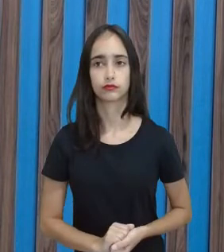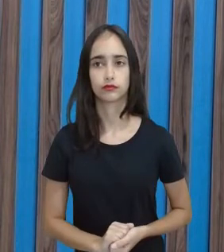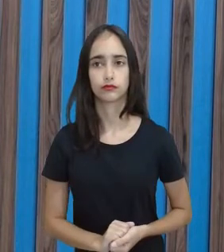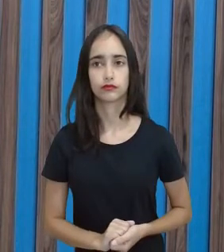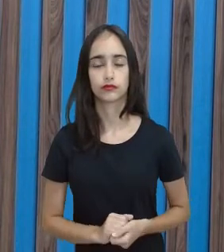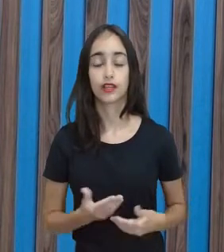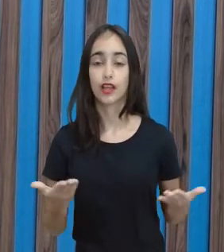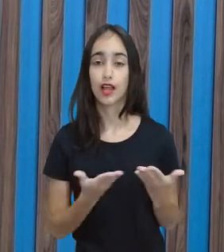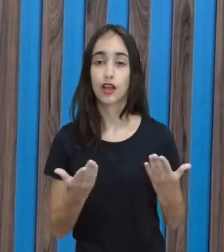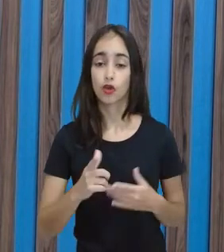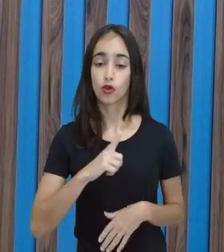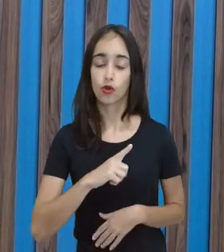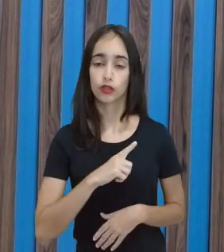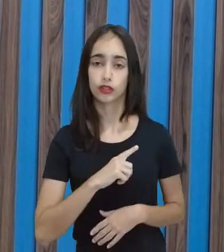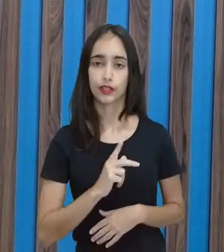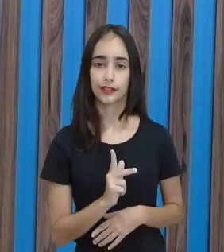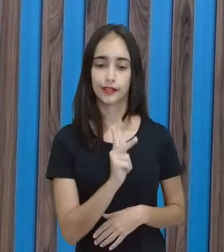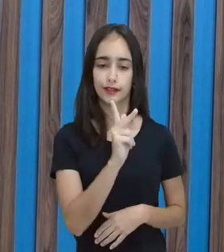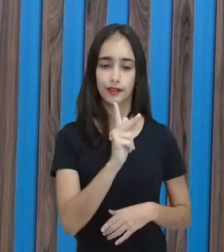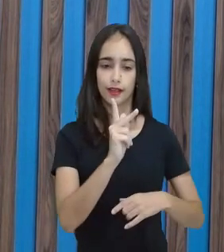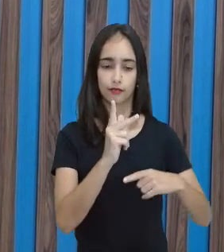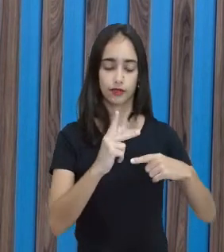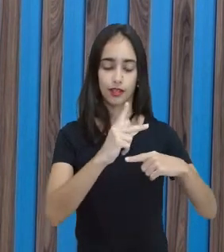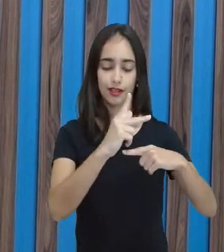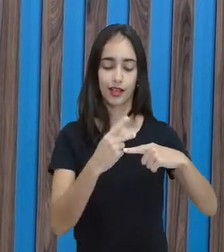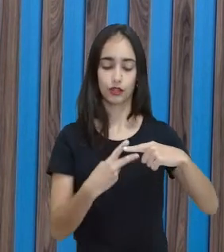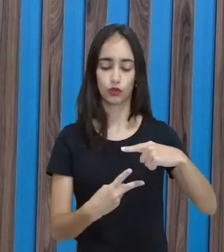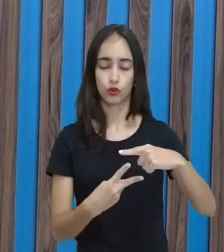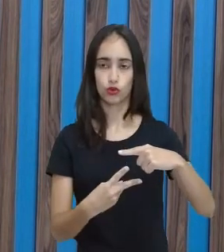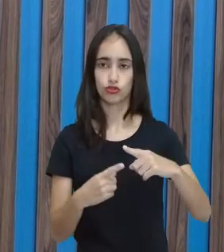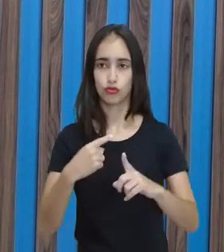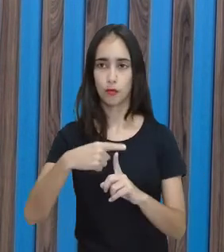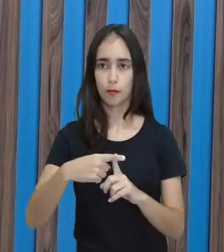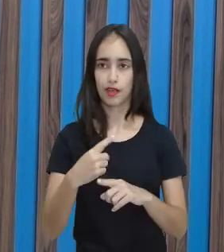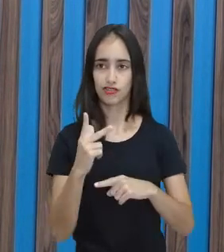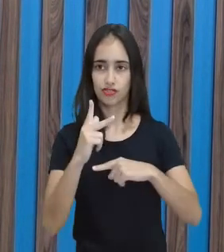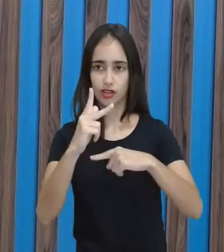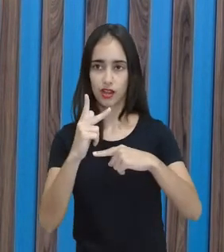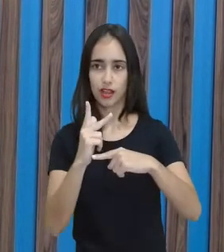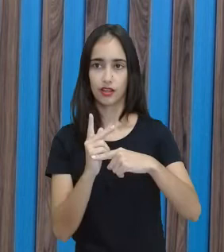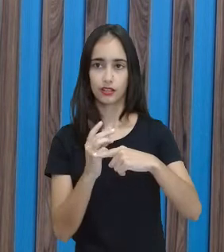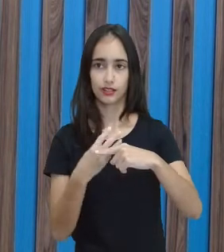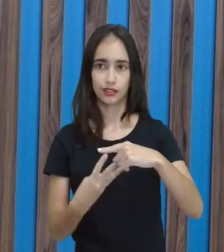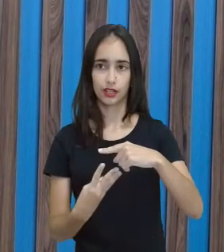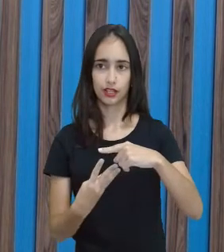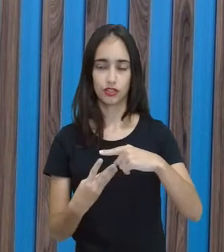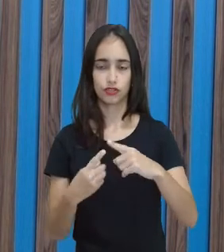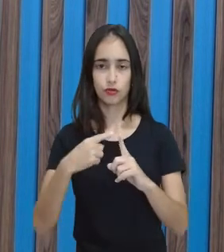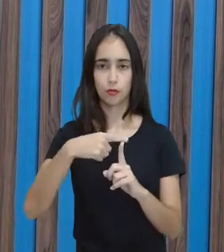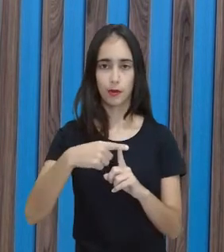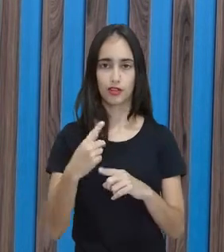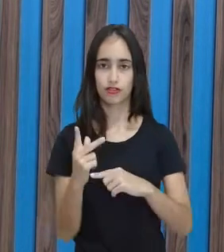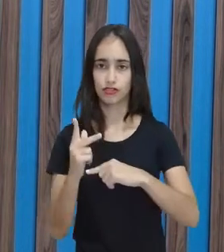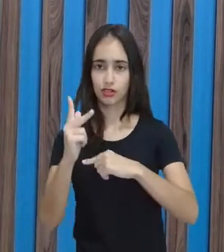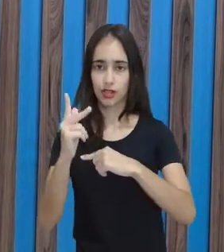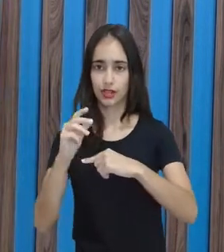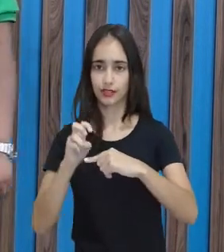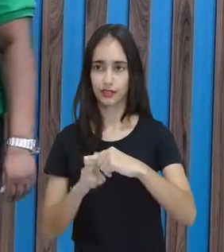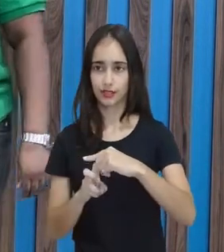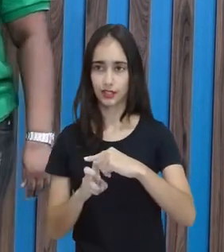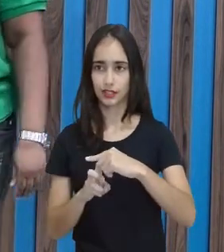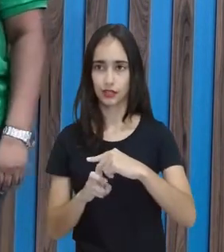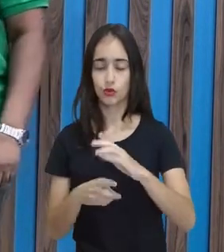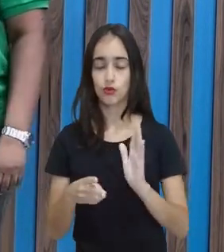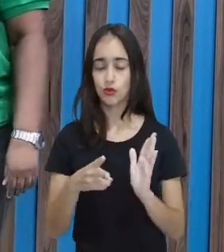Aqui eu vou ter k sobre 2 mais k sobre 3 mais k sobre 5 igual